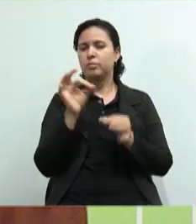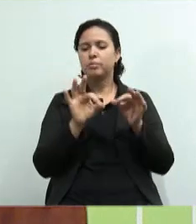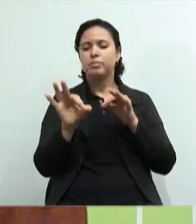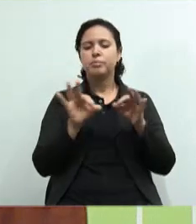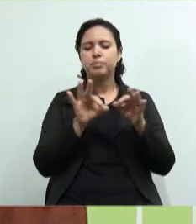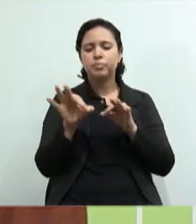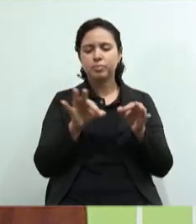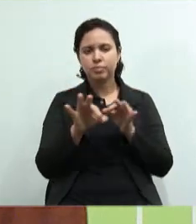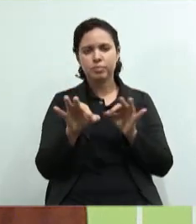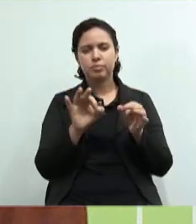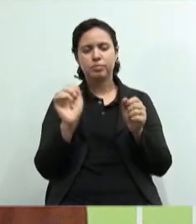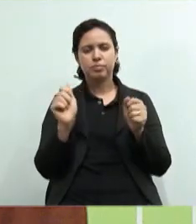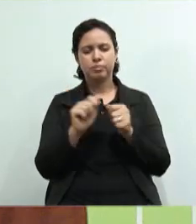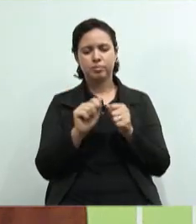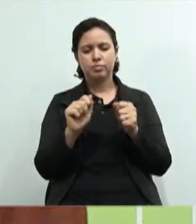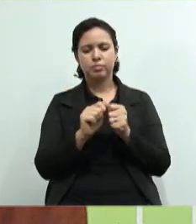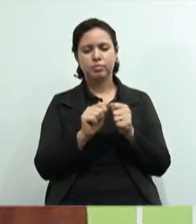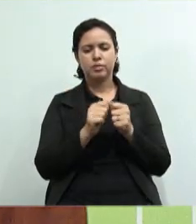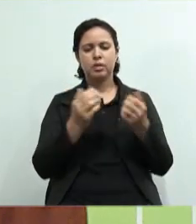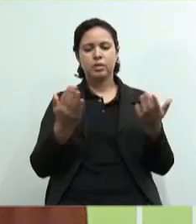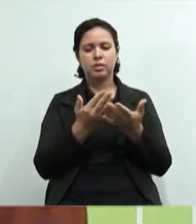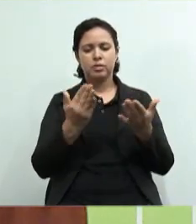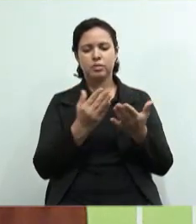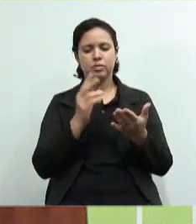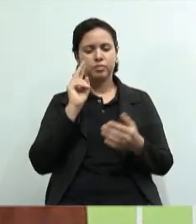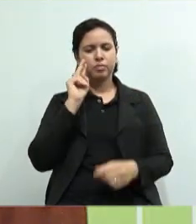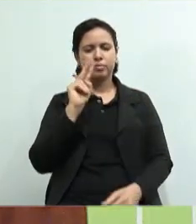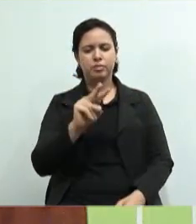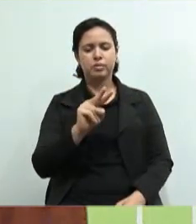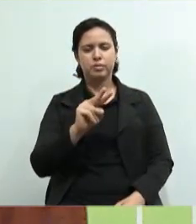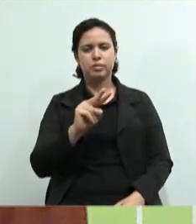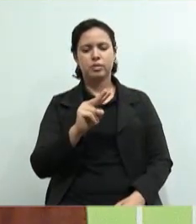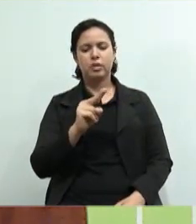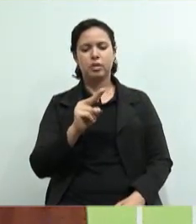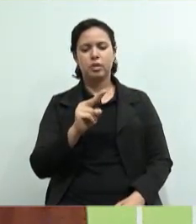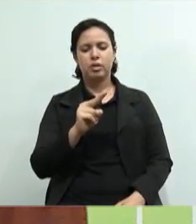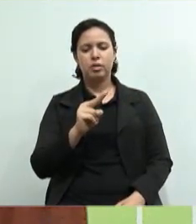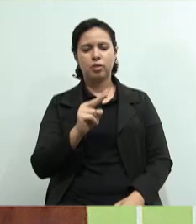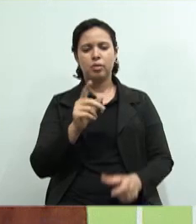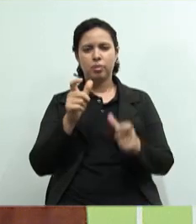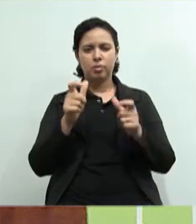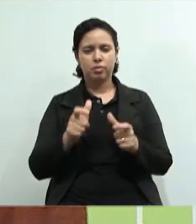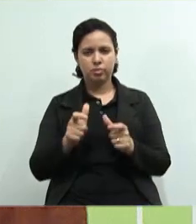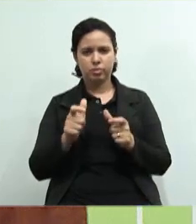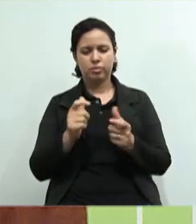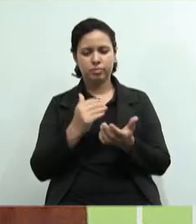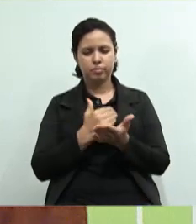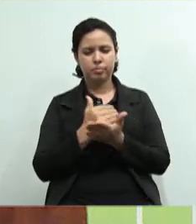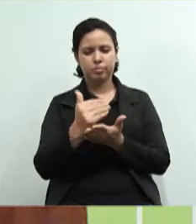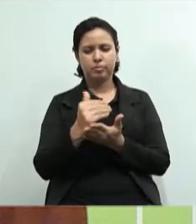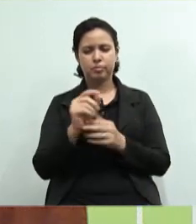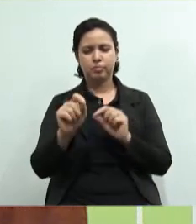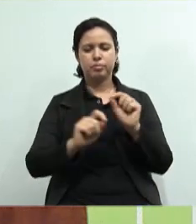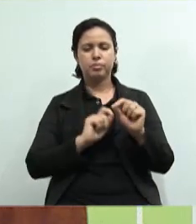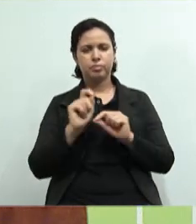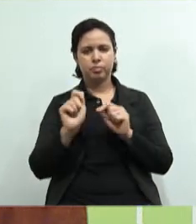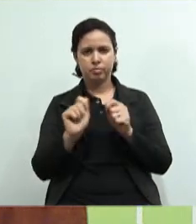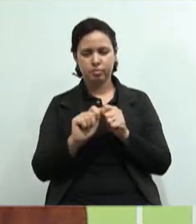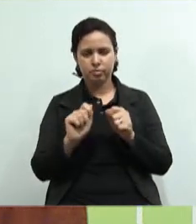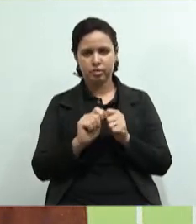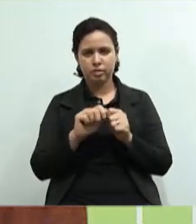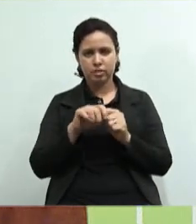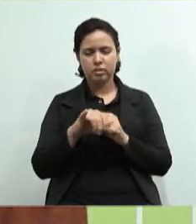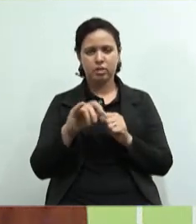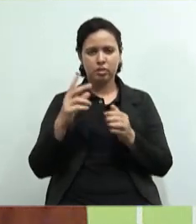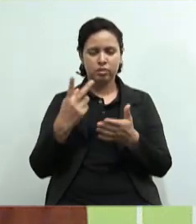planejamos, fizemos, vamos colocar em ação. Mas por onde começar? O que fazer? E se acontecer isso? E